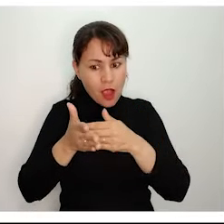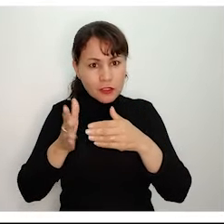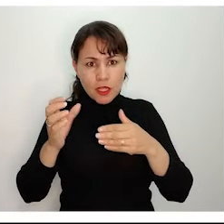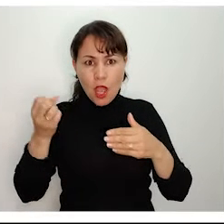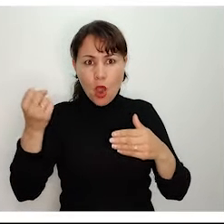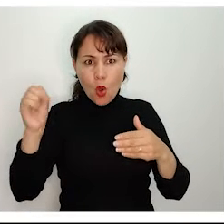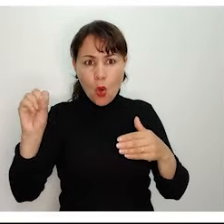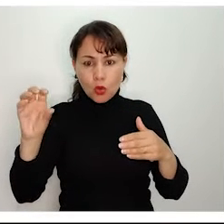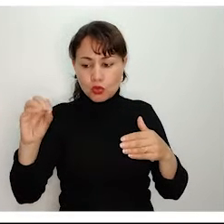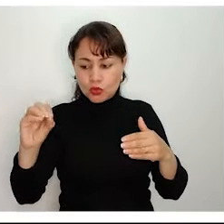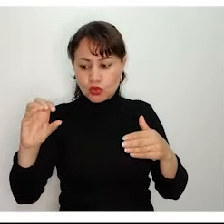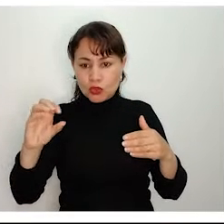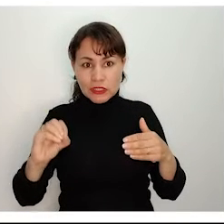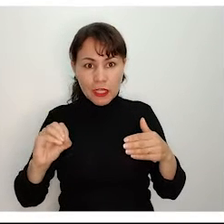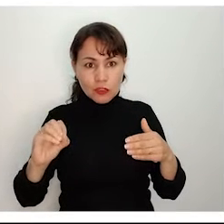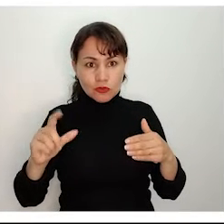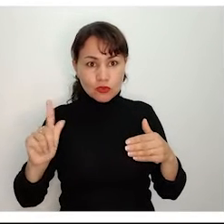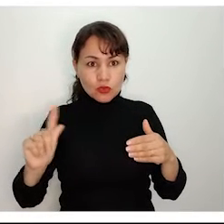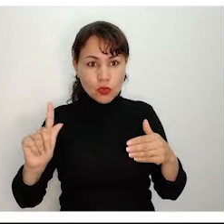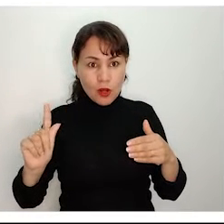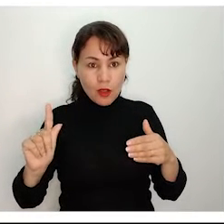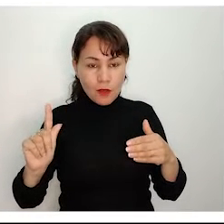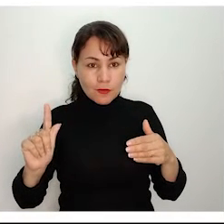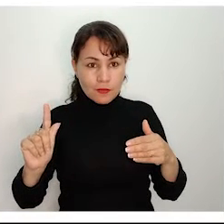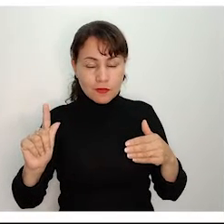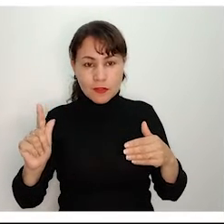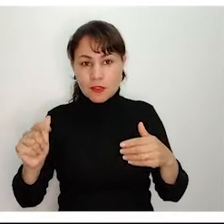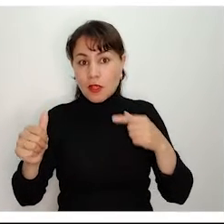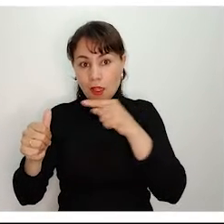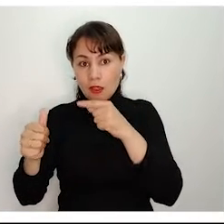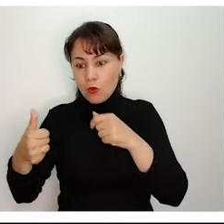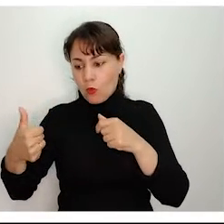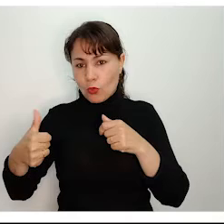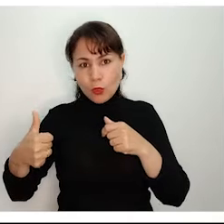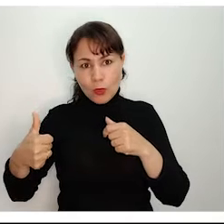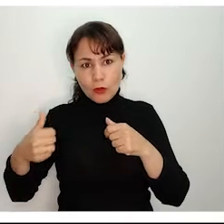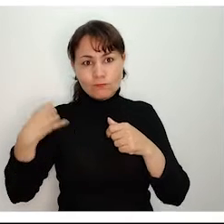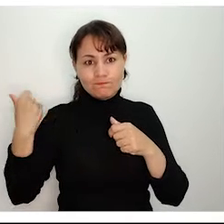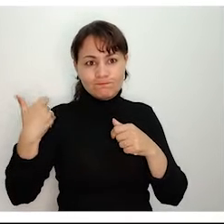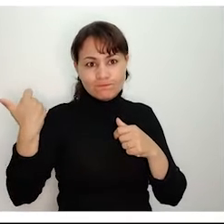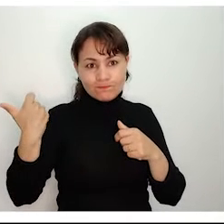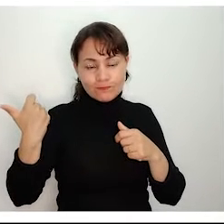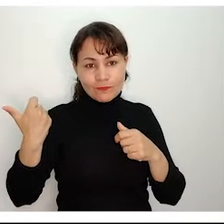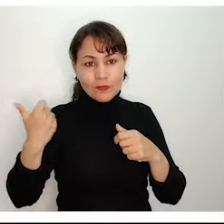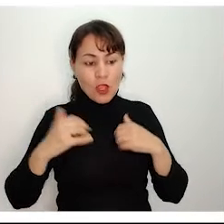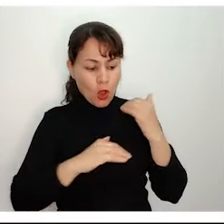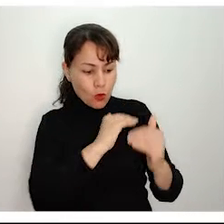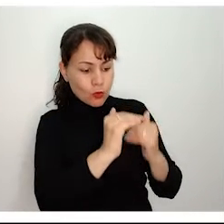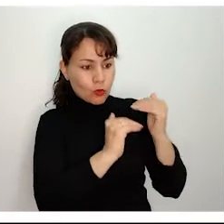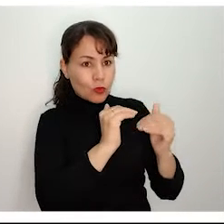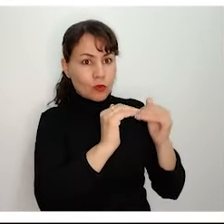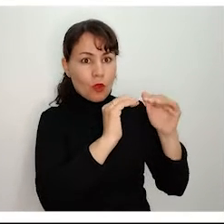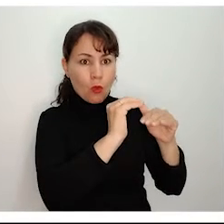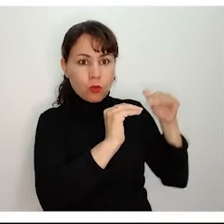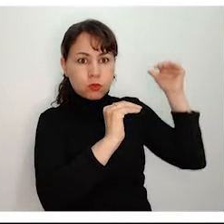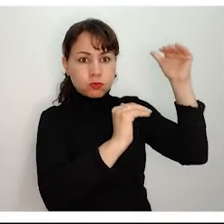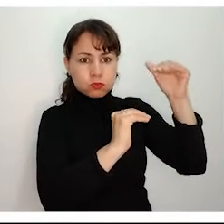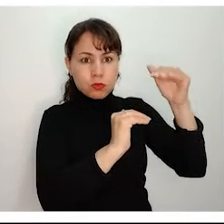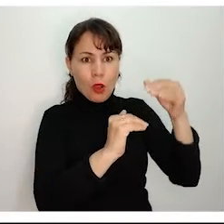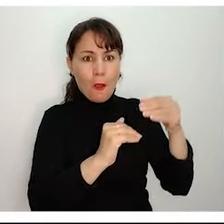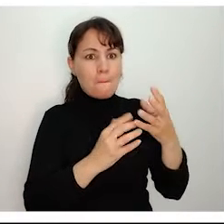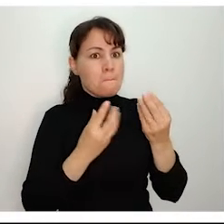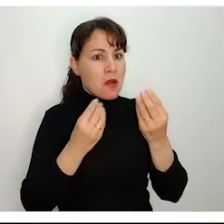ao nascimento, ao fim do primeiro ano já dobra para 800 gramas. É realmente um crescimento e um